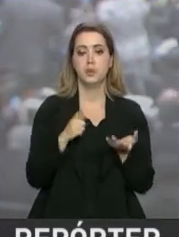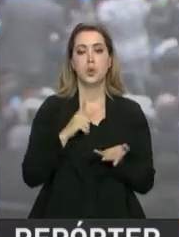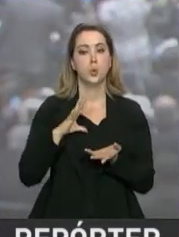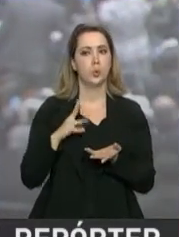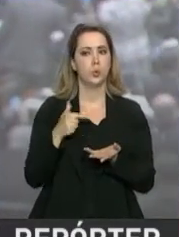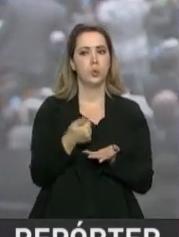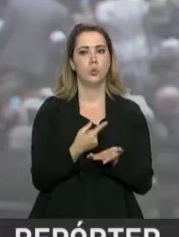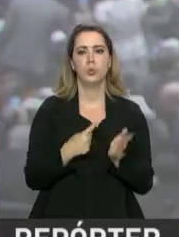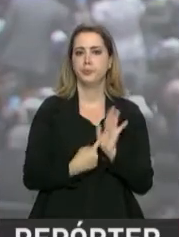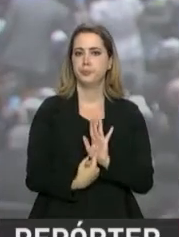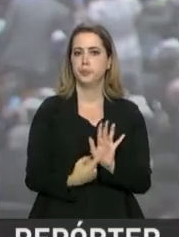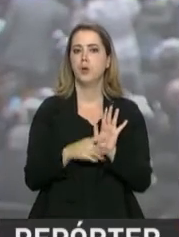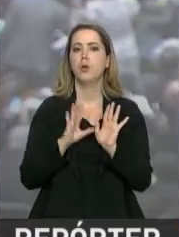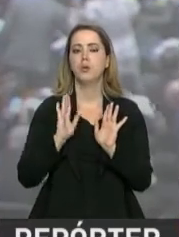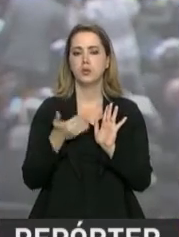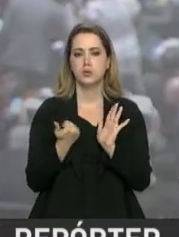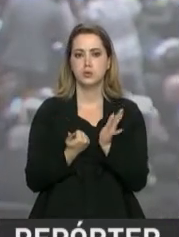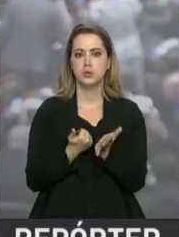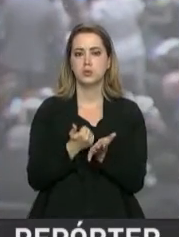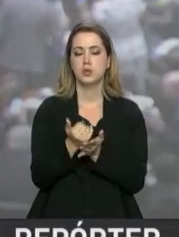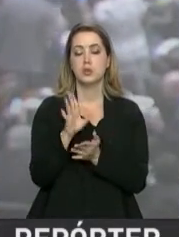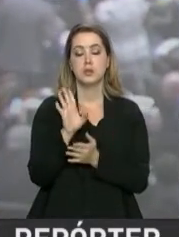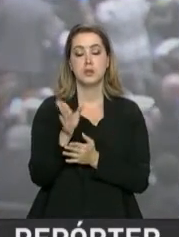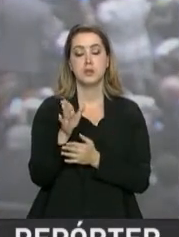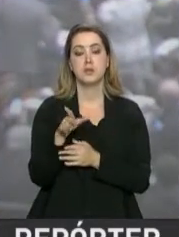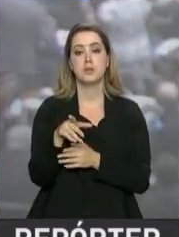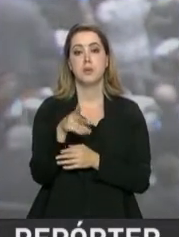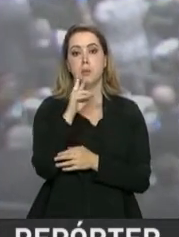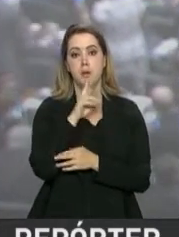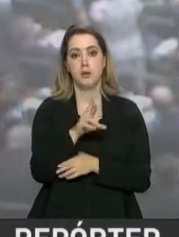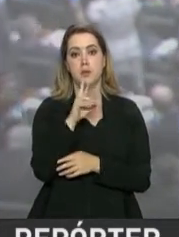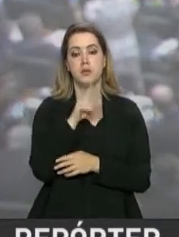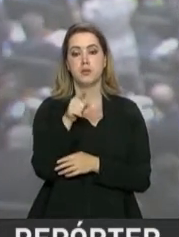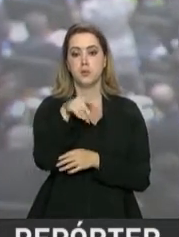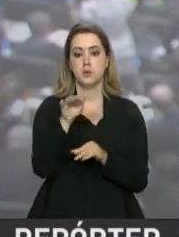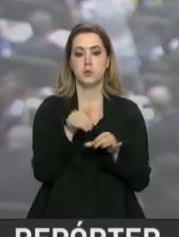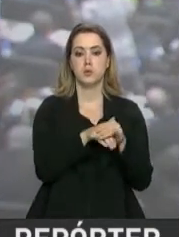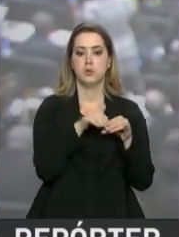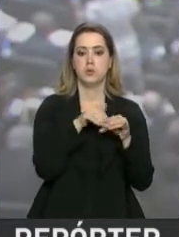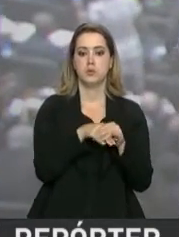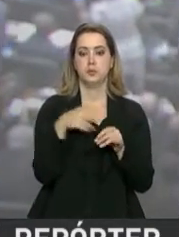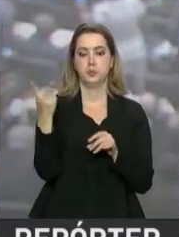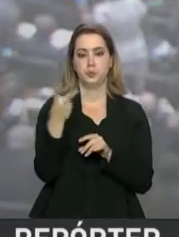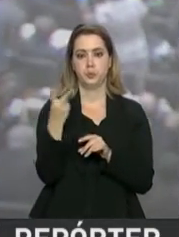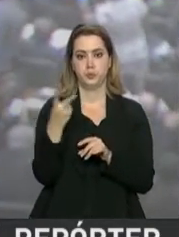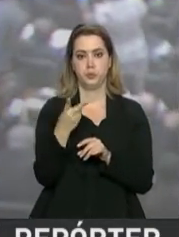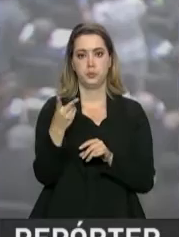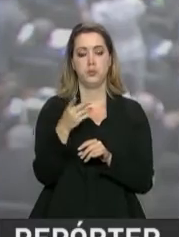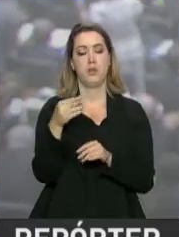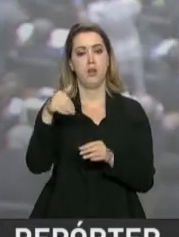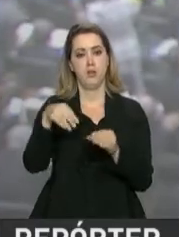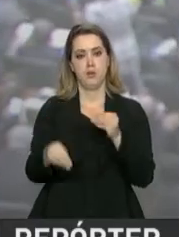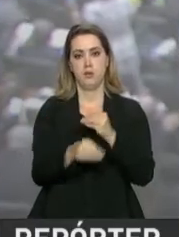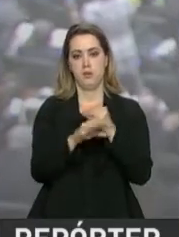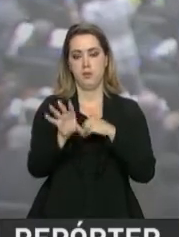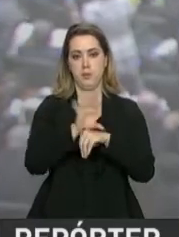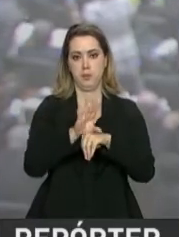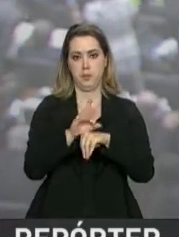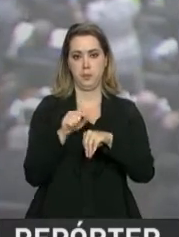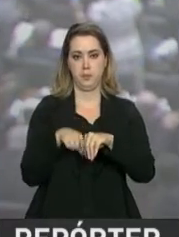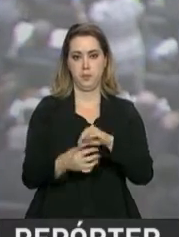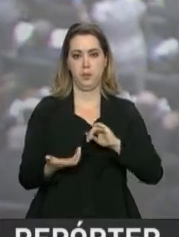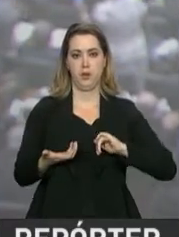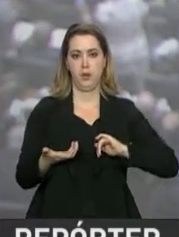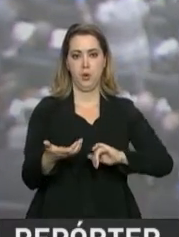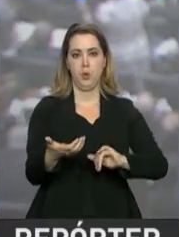tudo indica, daqui a pouco vamos conhecer o resultado desta votação em segundo turno da PEC aqui na Câmara.